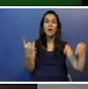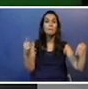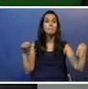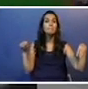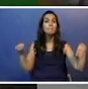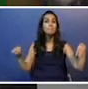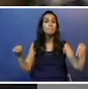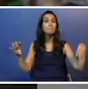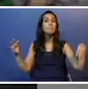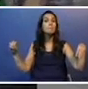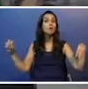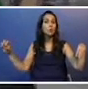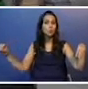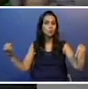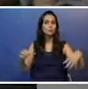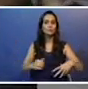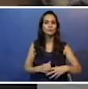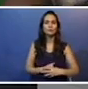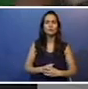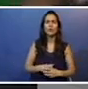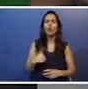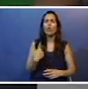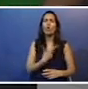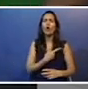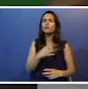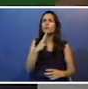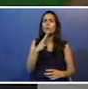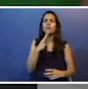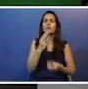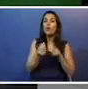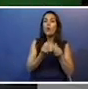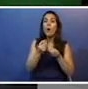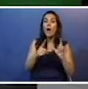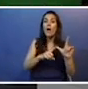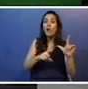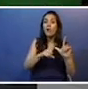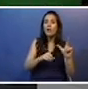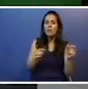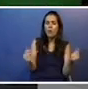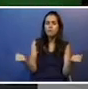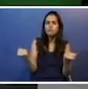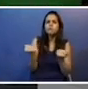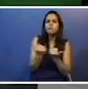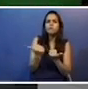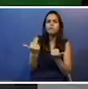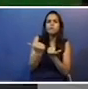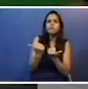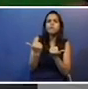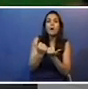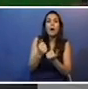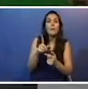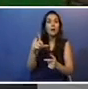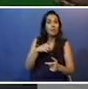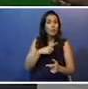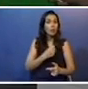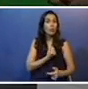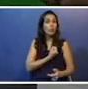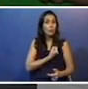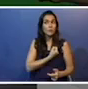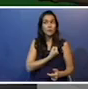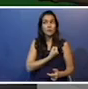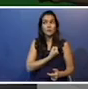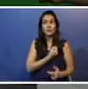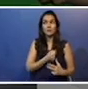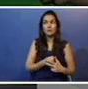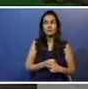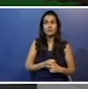1000. Vamos conhecer como essas letras são combinadas para formar os números. Porque vocês estão vendo que eu